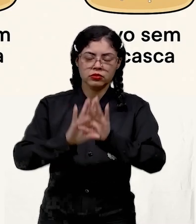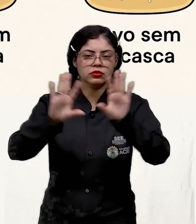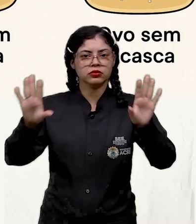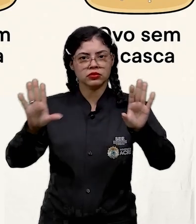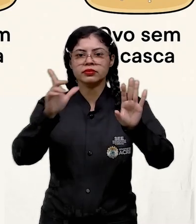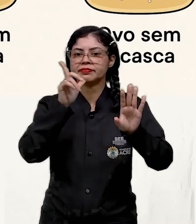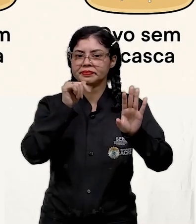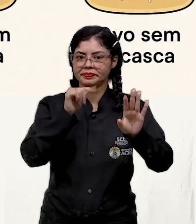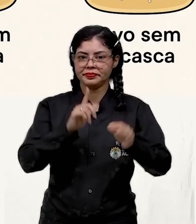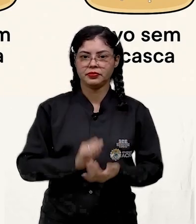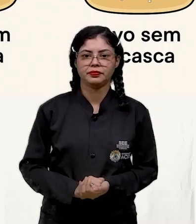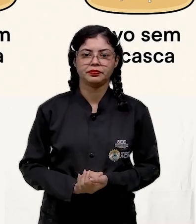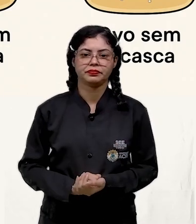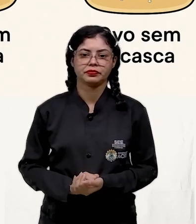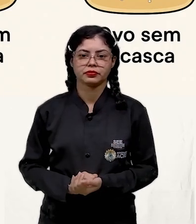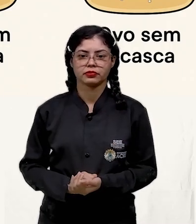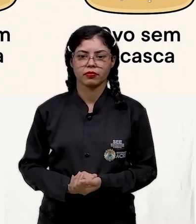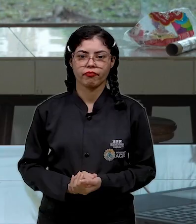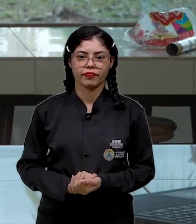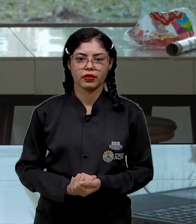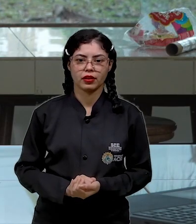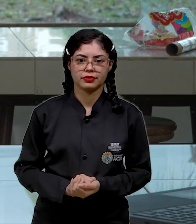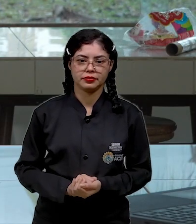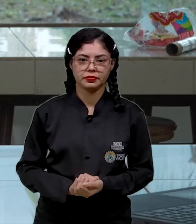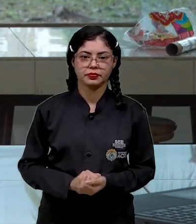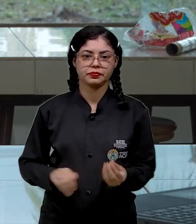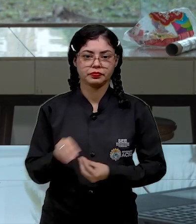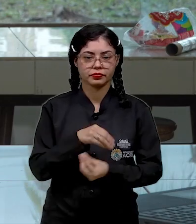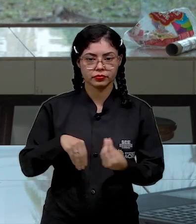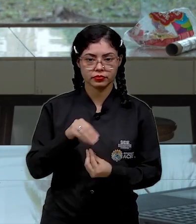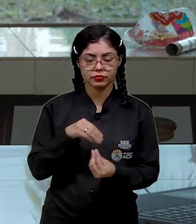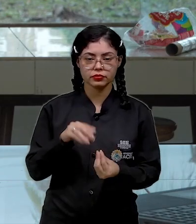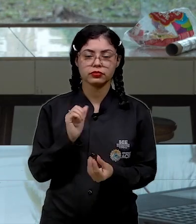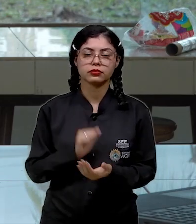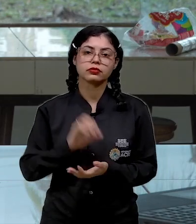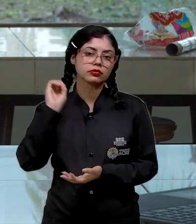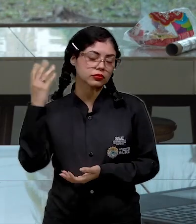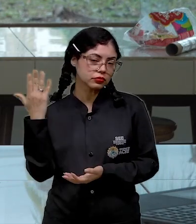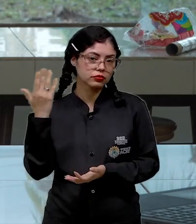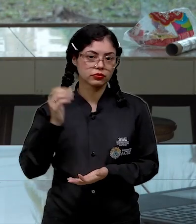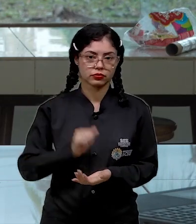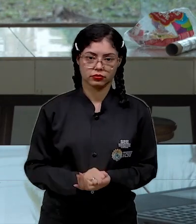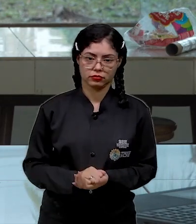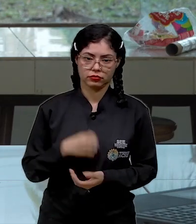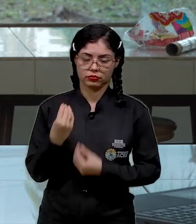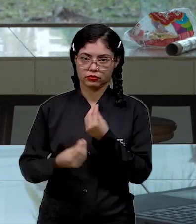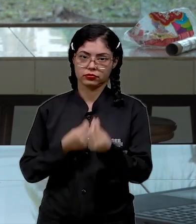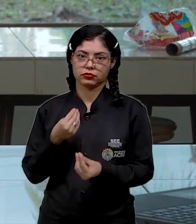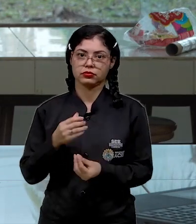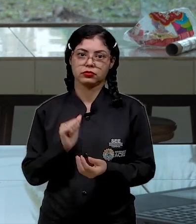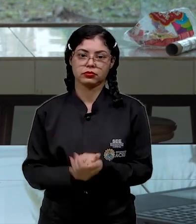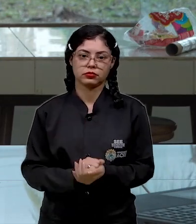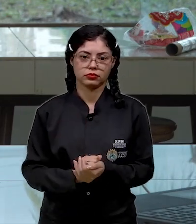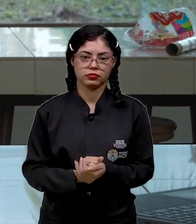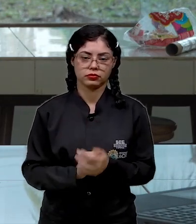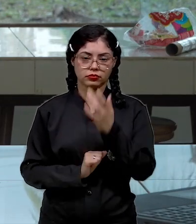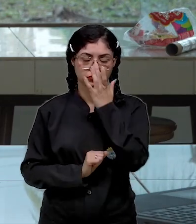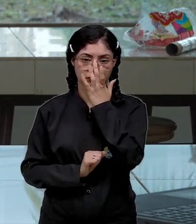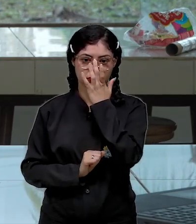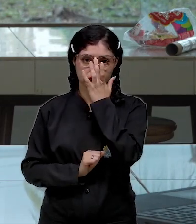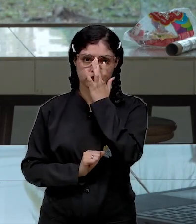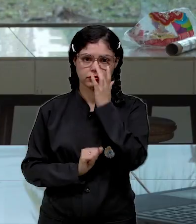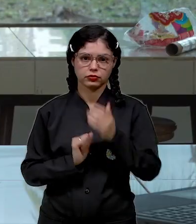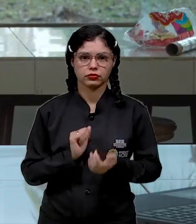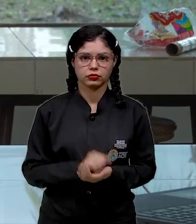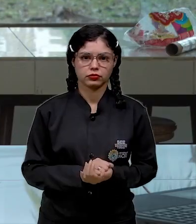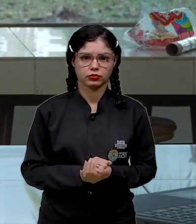água. Então, ó, essa reação vai aqui acontecer. Como eu falei, né, gente? Esse ácido, né, o ácido